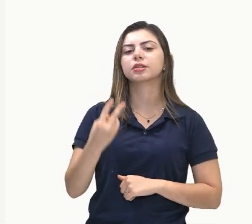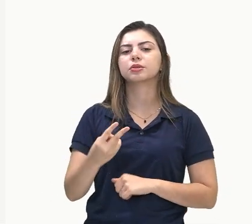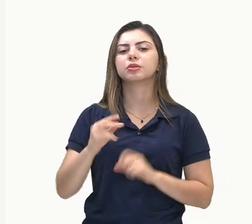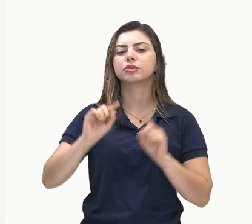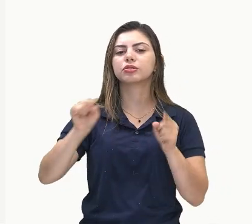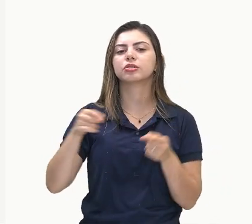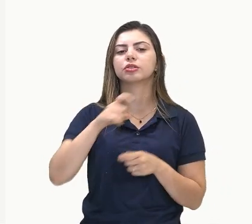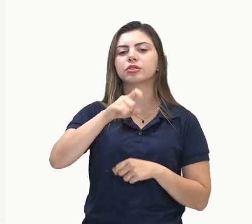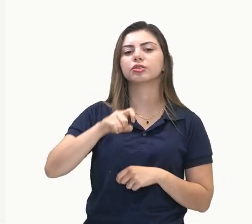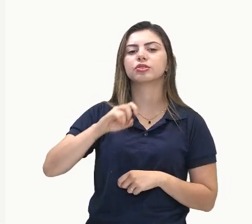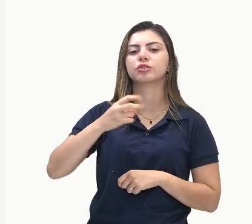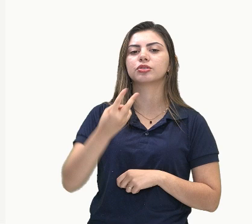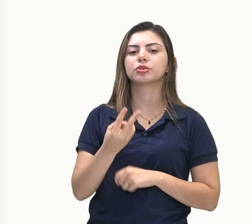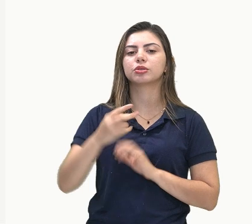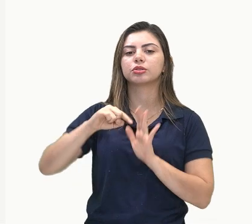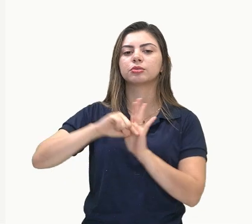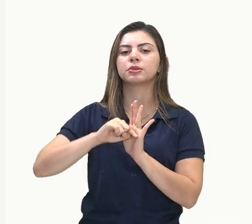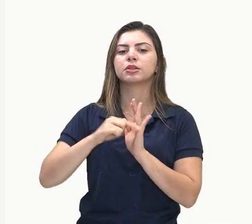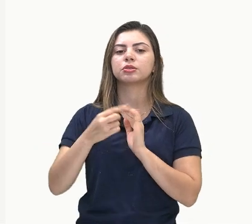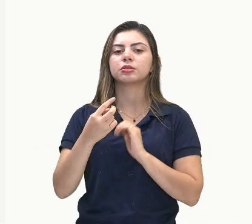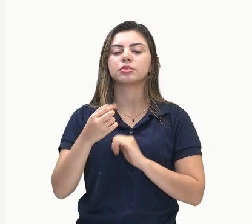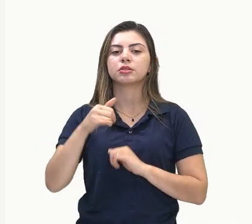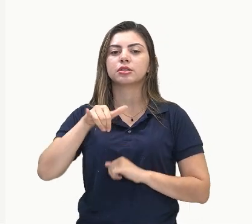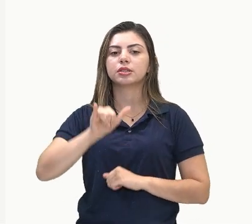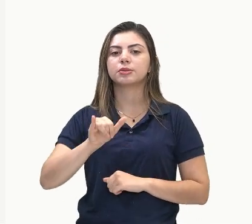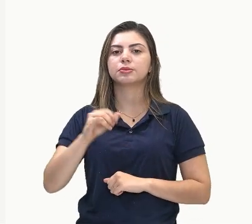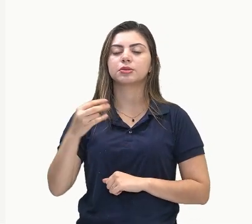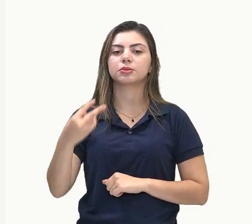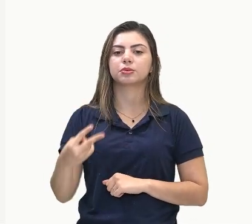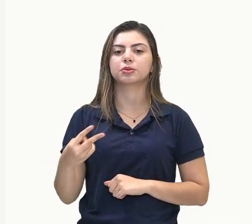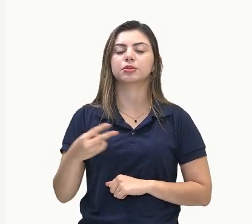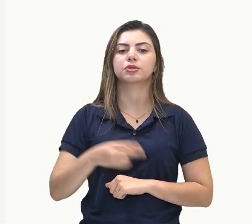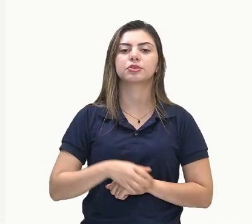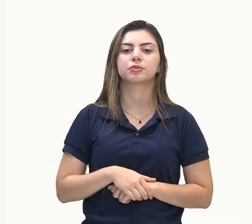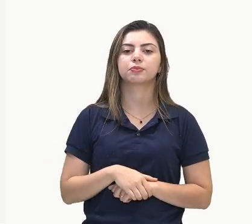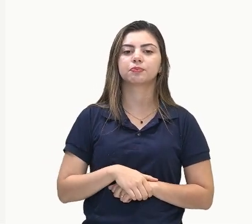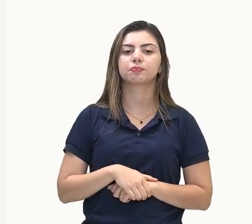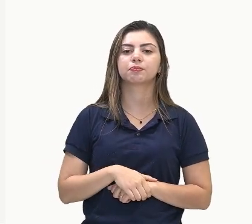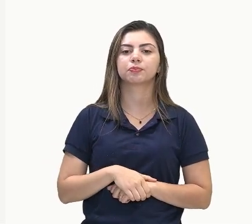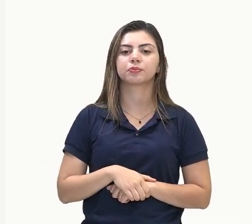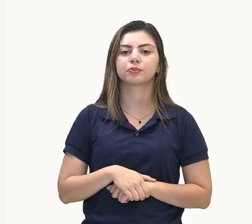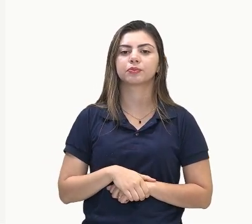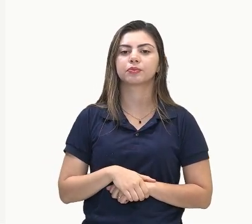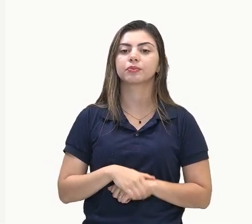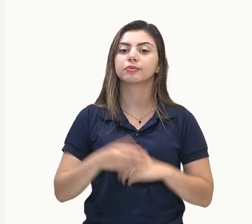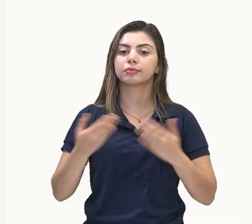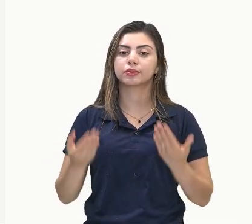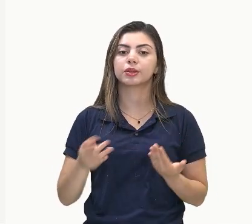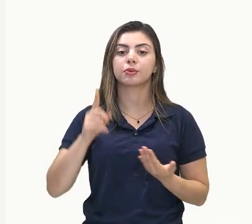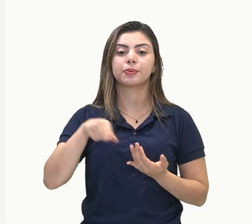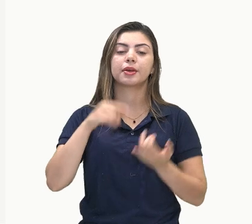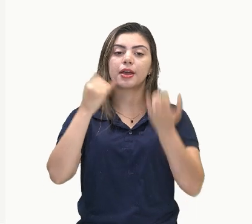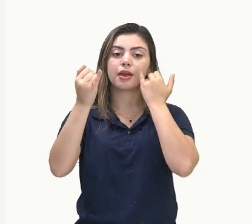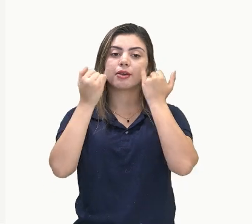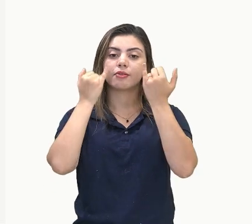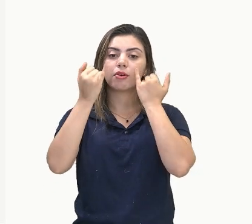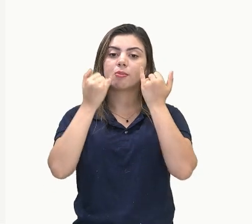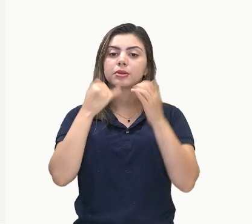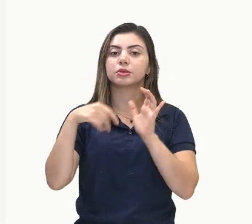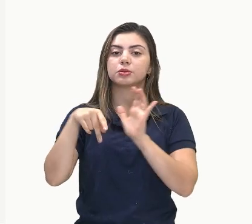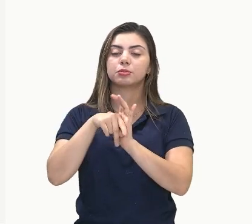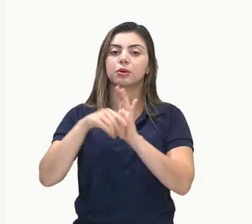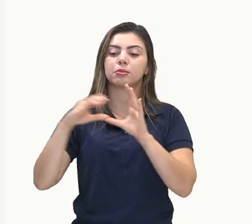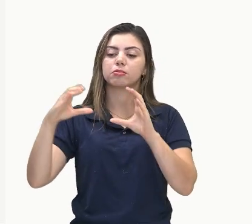menos y2. Quem são esses cidadãos aqui? As coordenadas do centro da